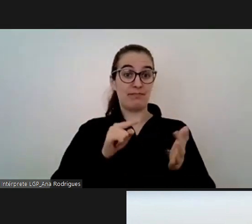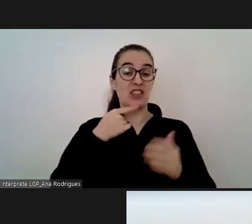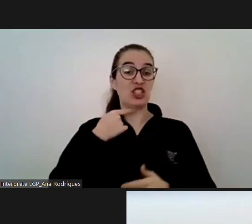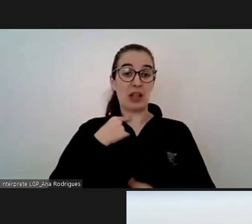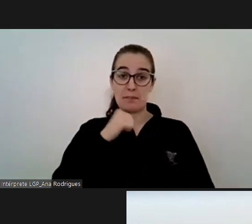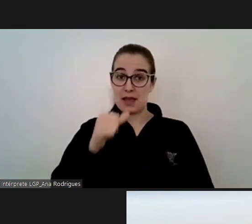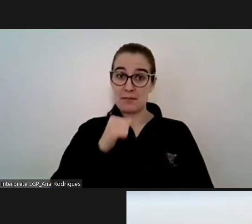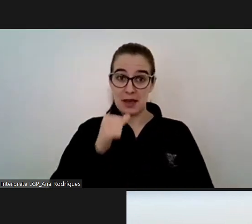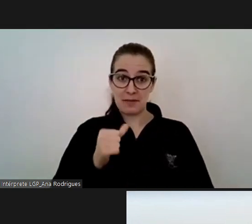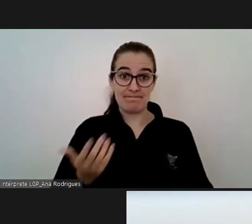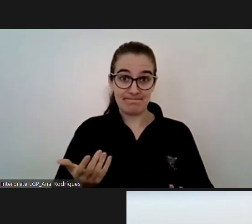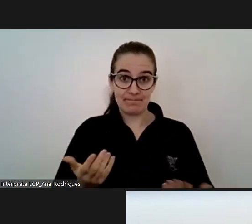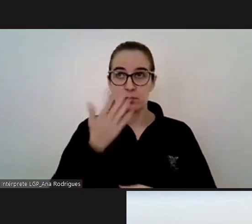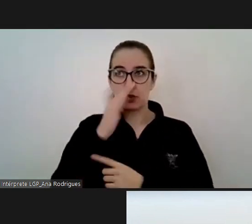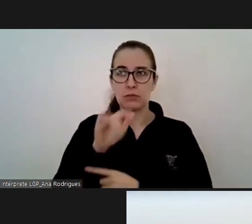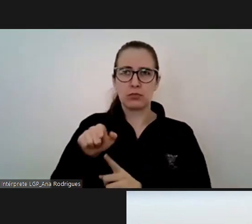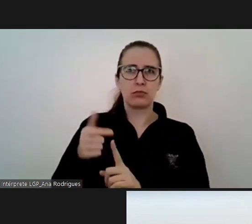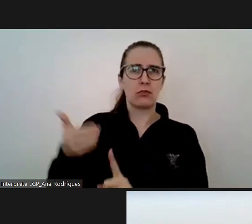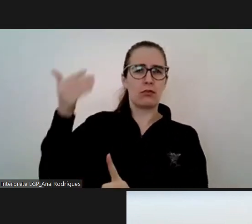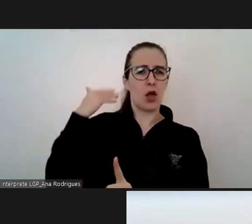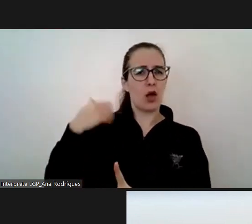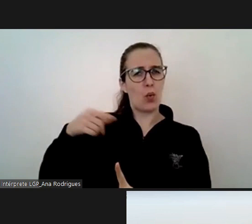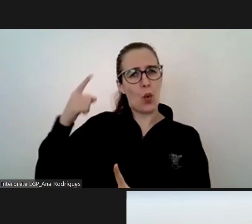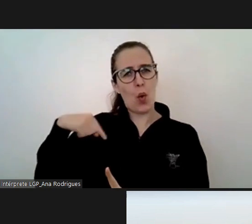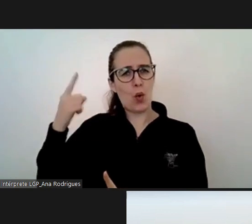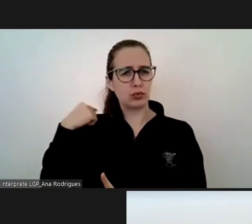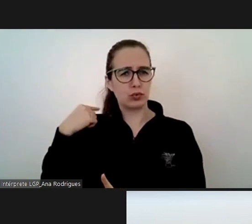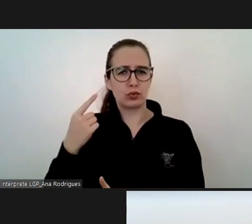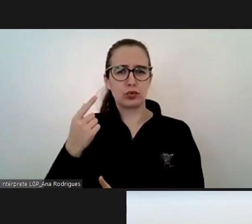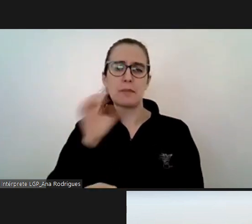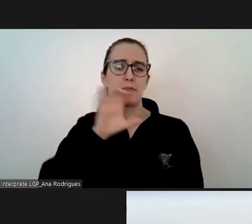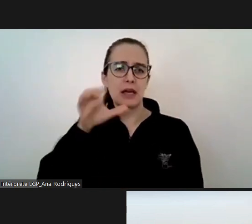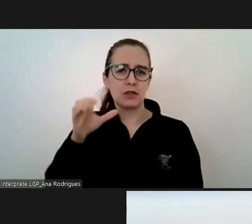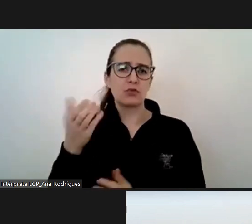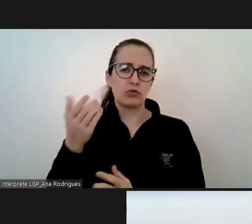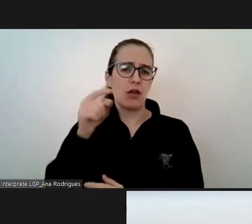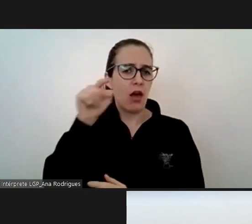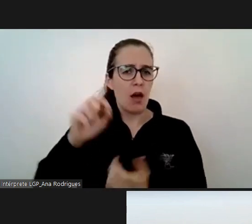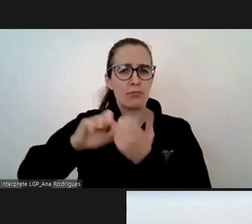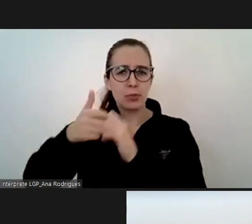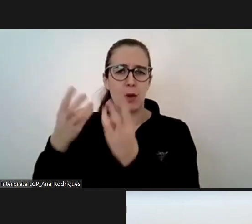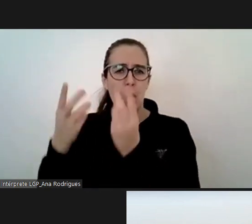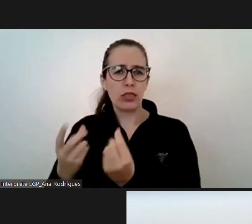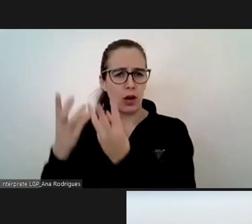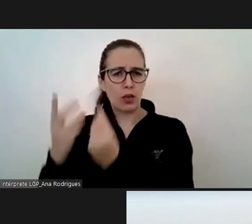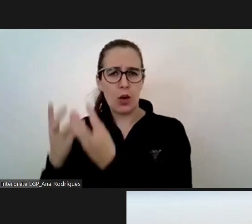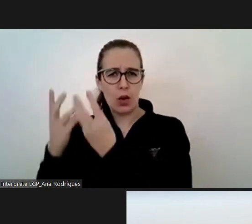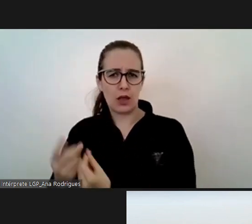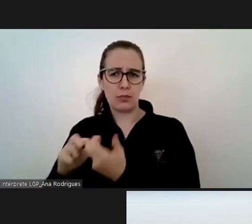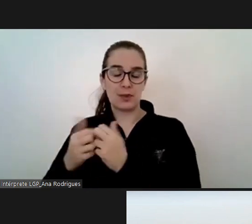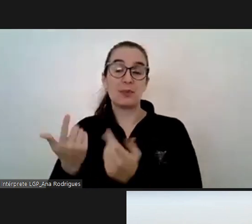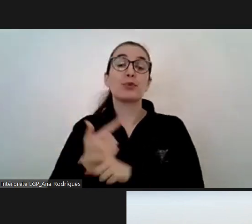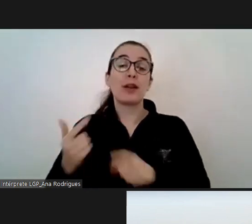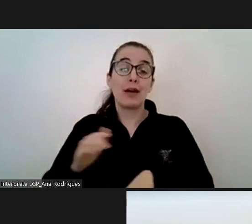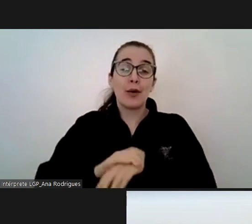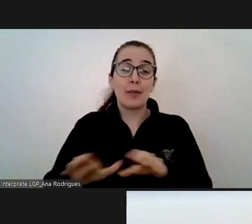lembram, já em 2022 e antes, foram desastres na contagem dos votos que persistem porque o PS e o PSD